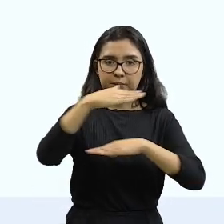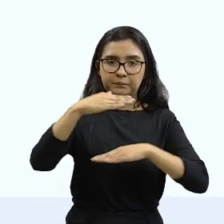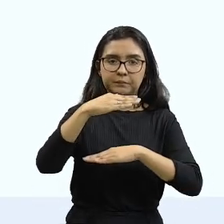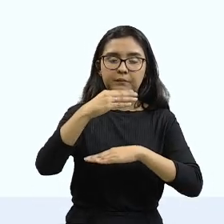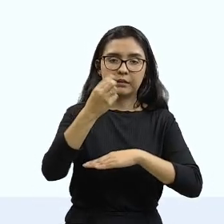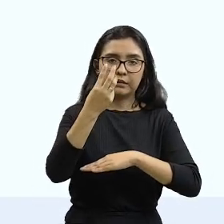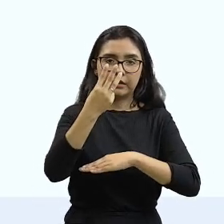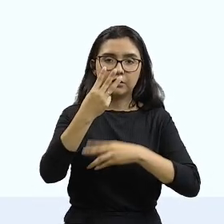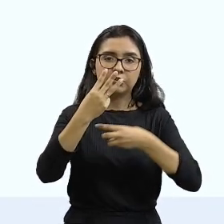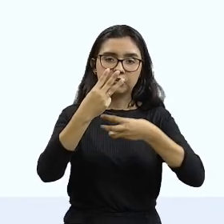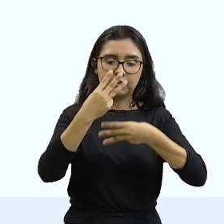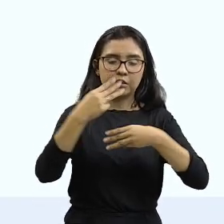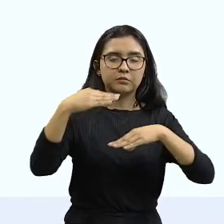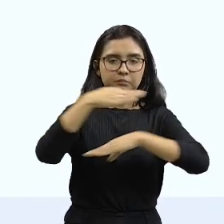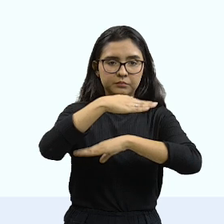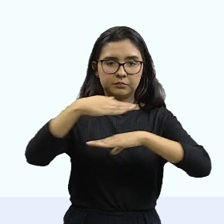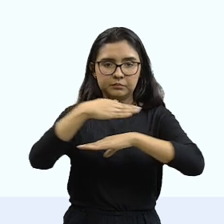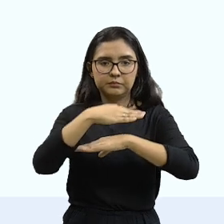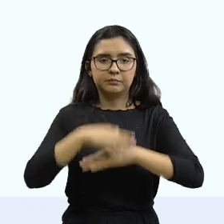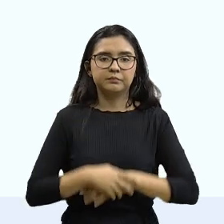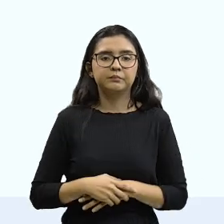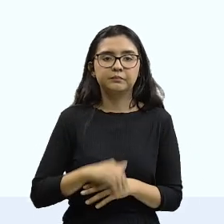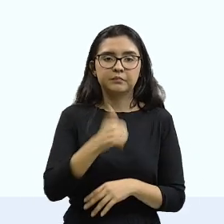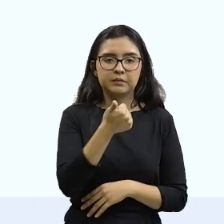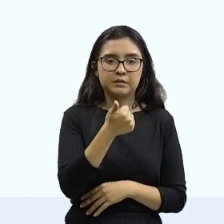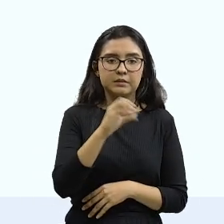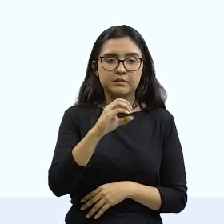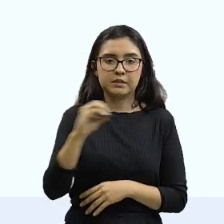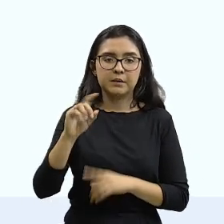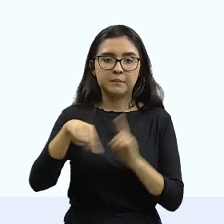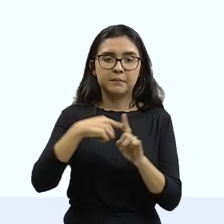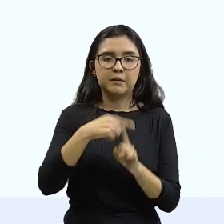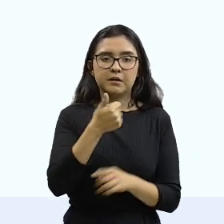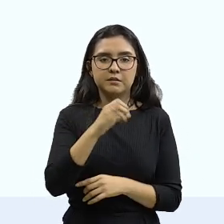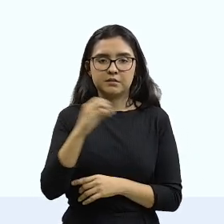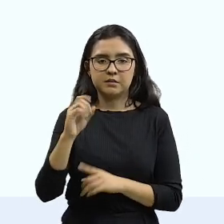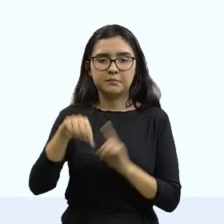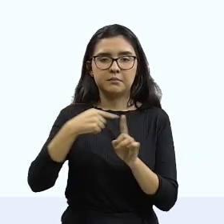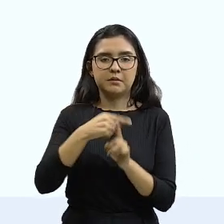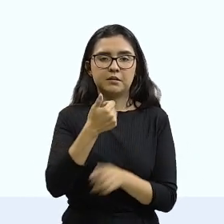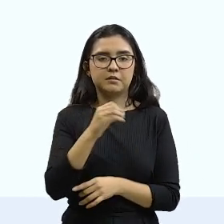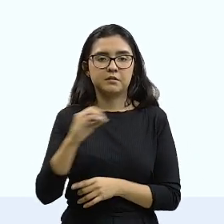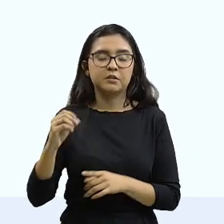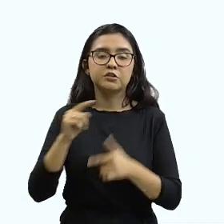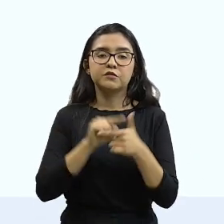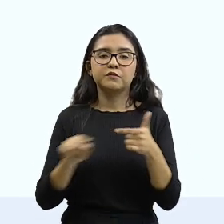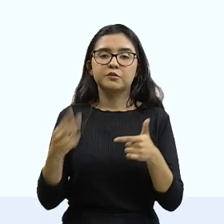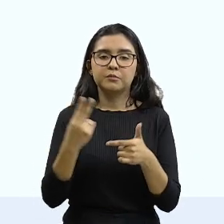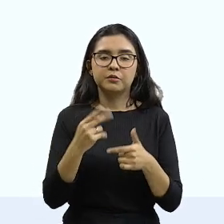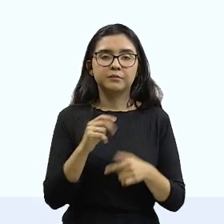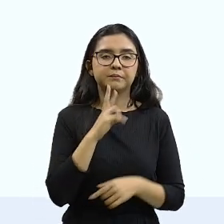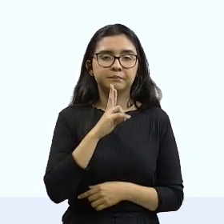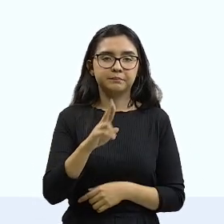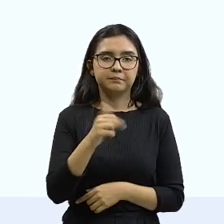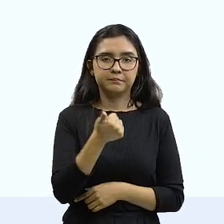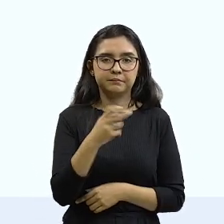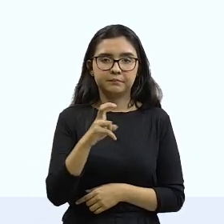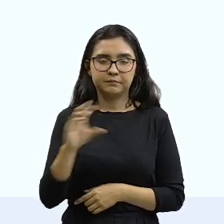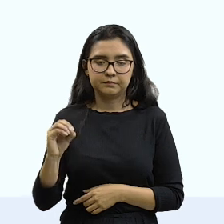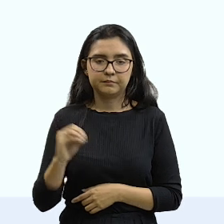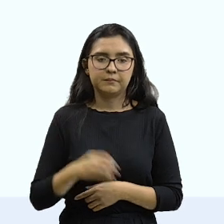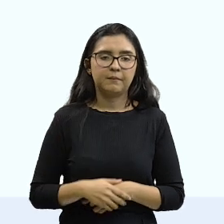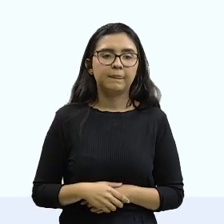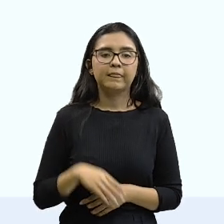série embaixo. Ou seja, 100 mais 100 mais 100, dividido por 2, 150.